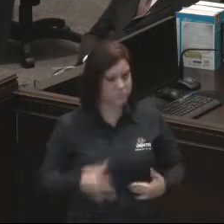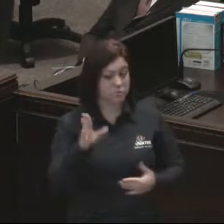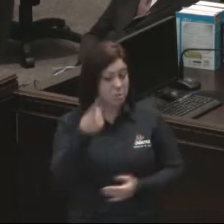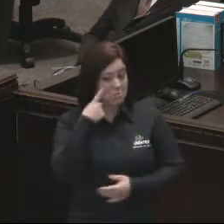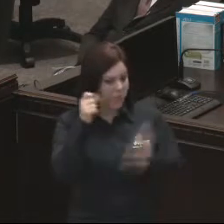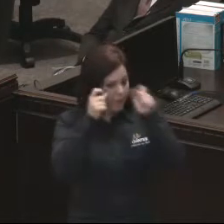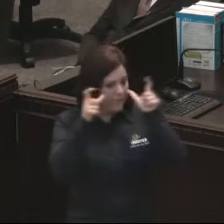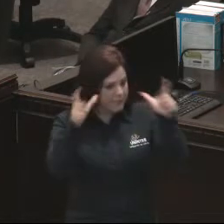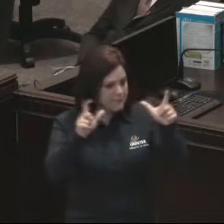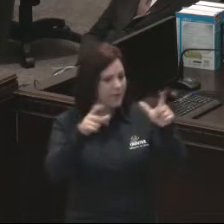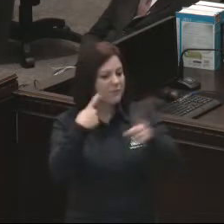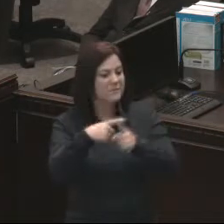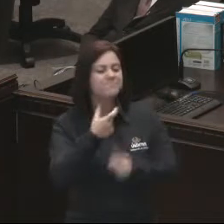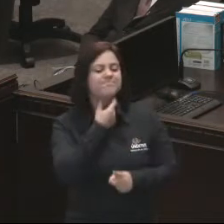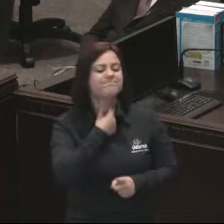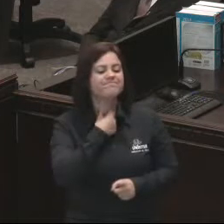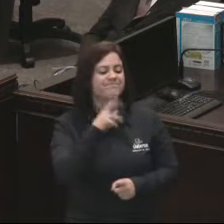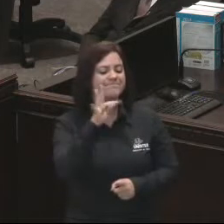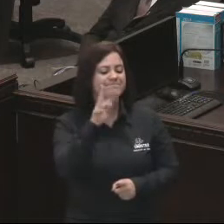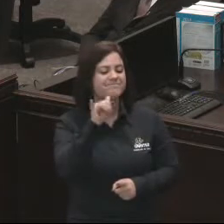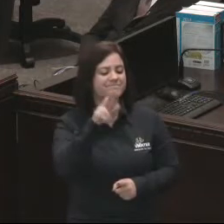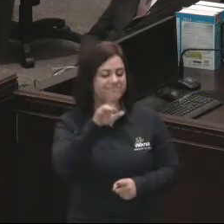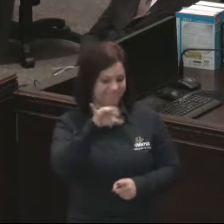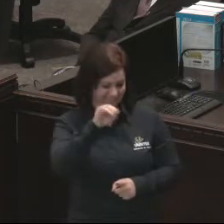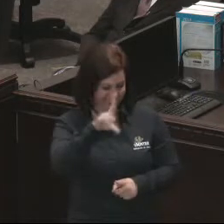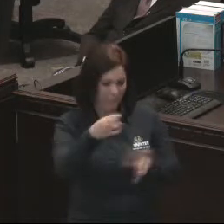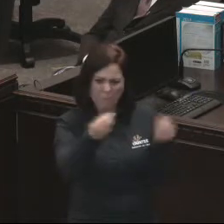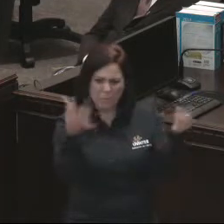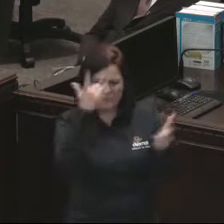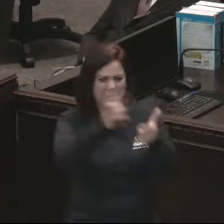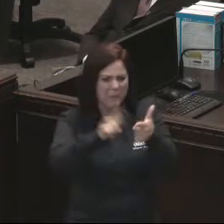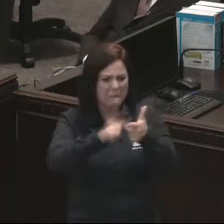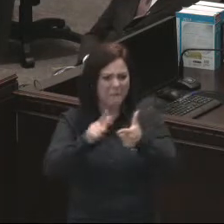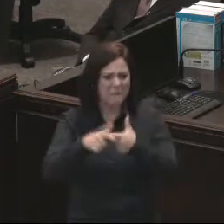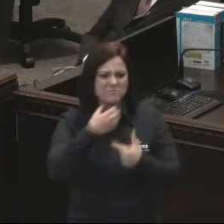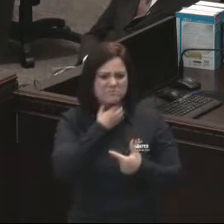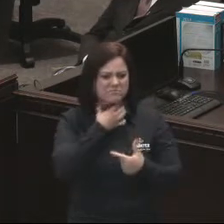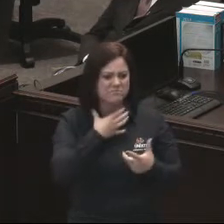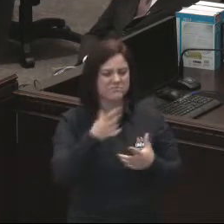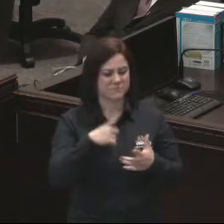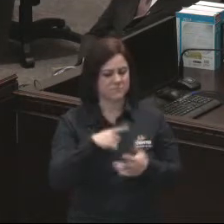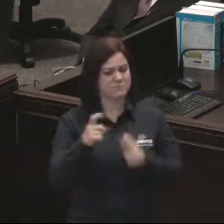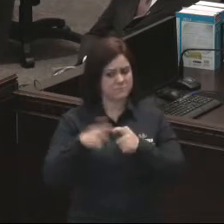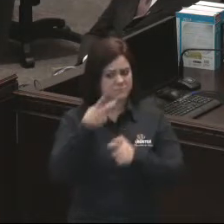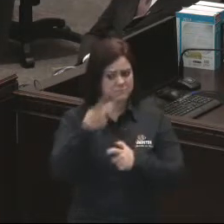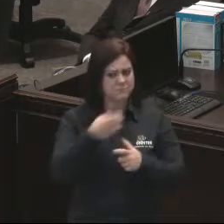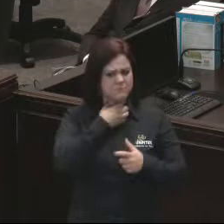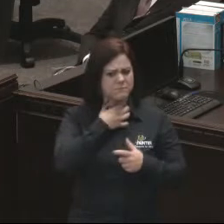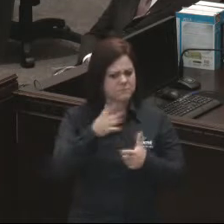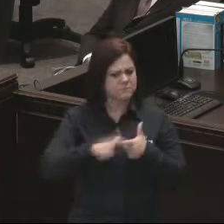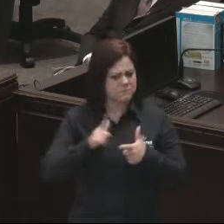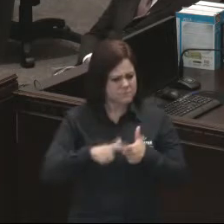hormonais, principalmente de tireoide. Né? Tireoide tem aumentado muito. Né? Os médicos realmente falam que tem aumentado muito o problema